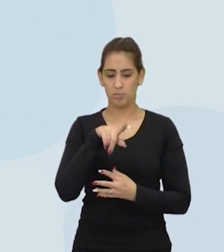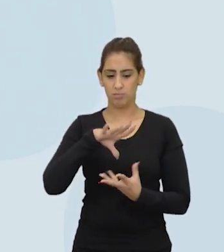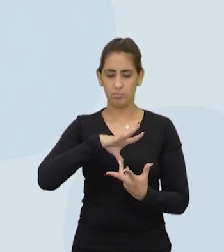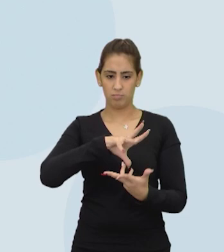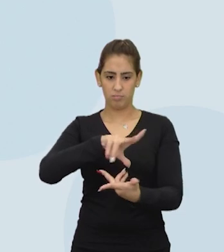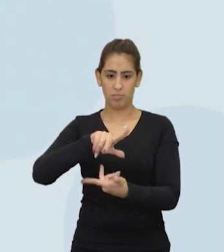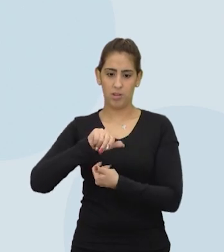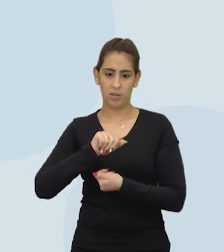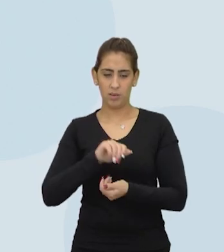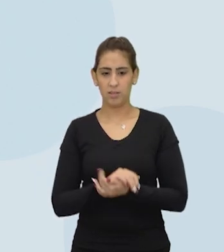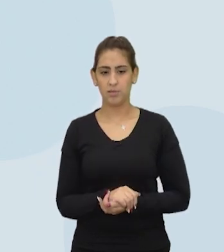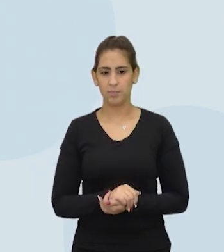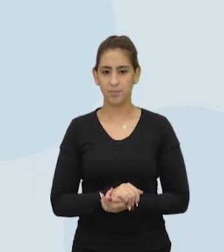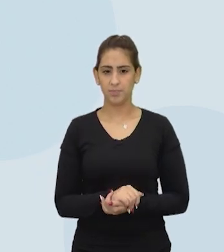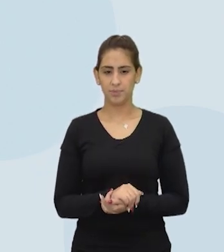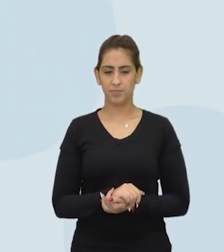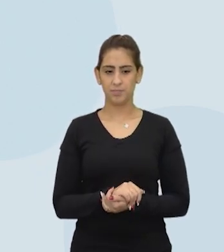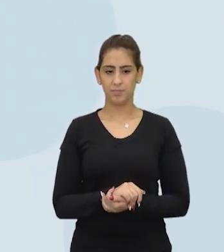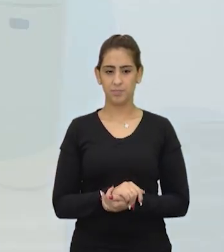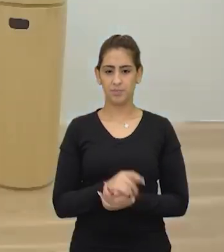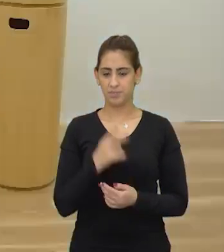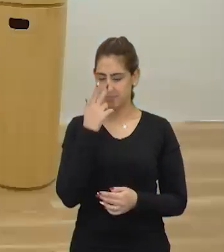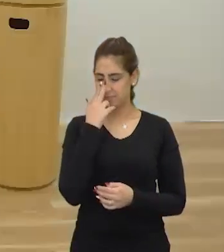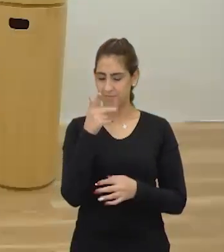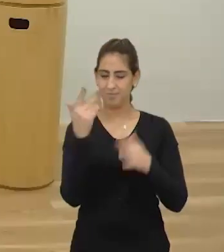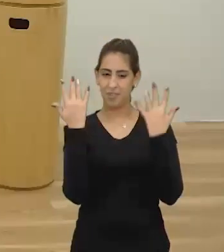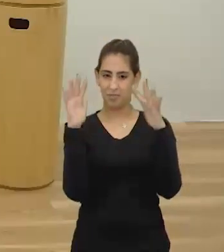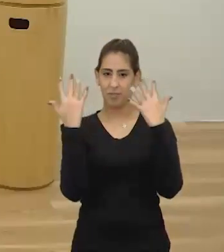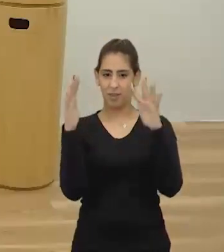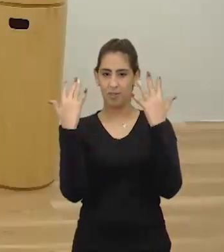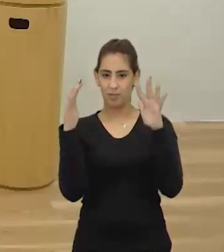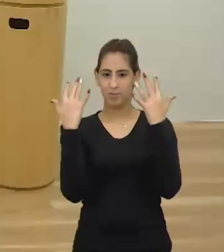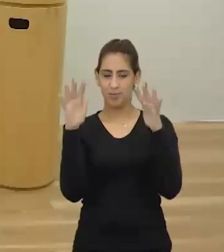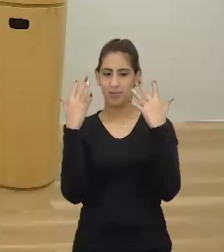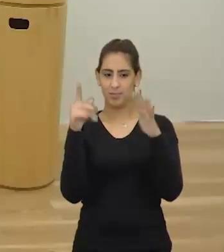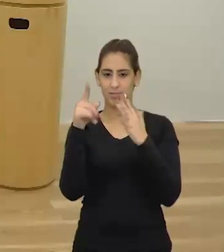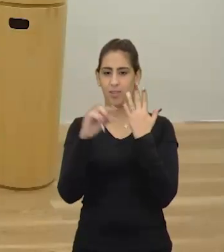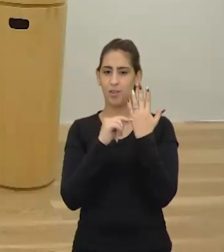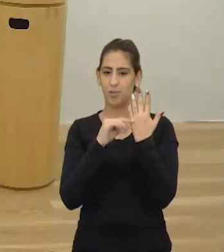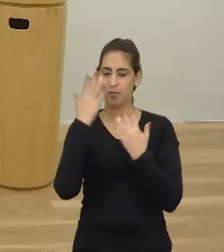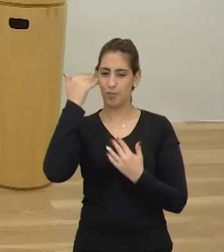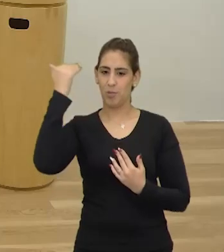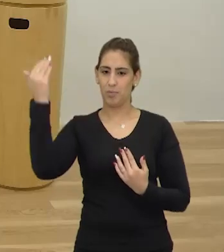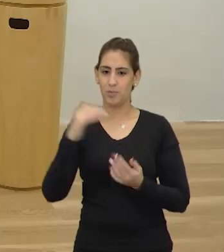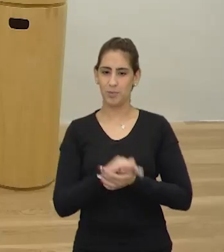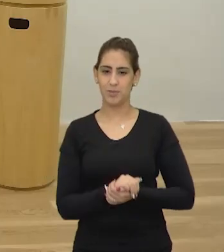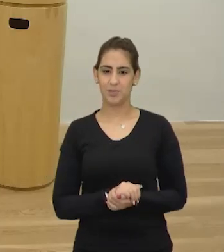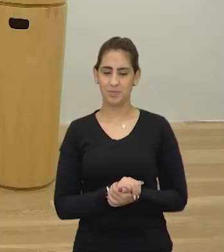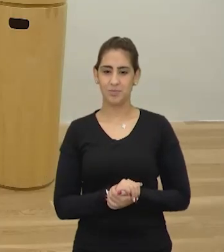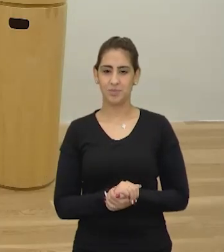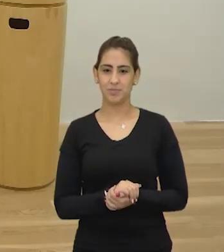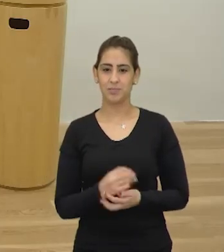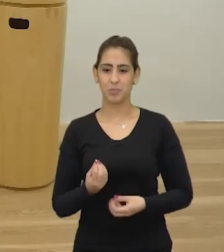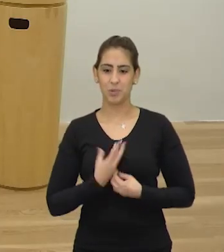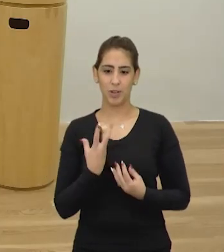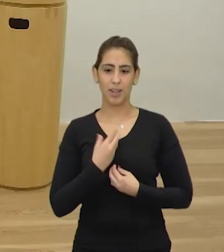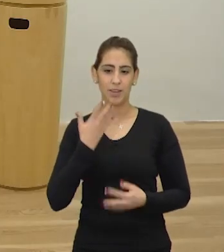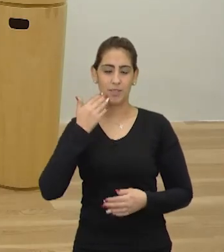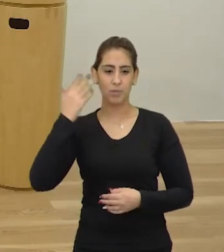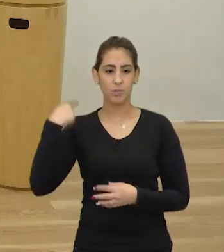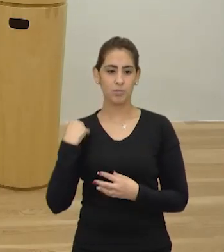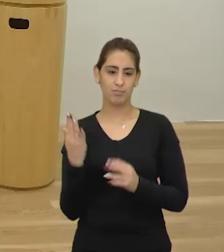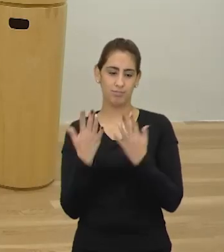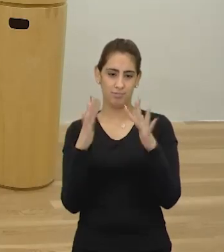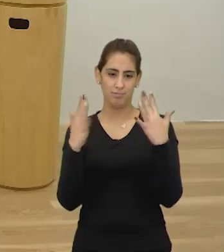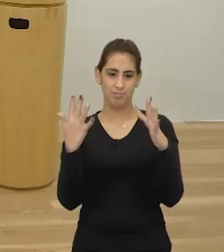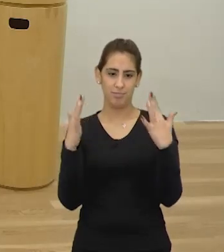da terra. Gente, professora Taíra, aplausos para Augusto dos Anjos, por favor, aplausos para os Anjos. Augusto dos Anjos, gente, sensacional. Augusto dos Anjos, maravilhoso.